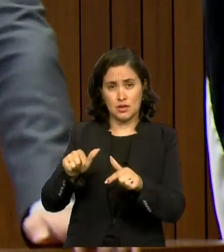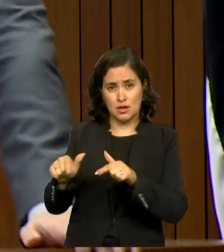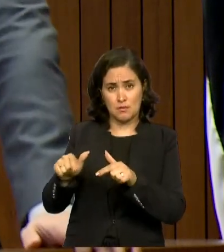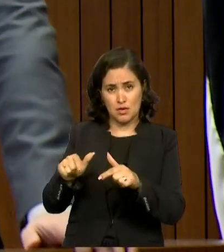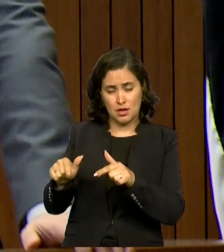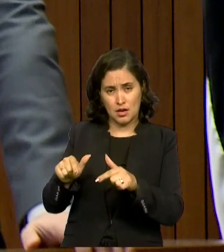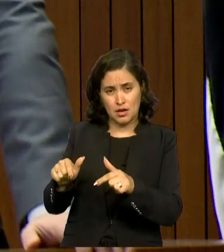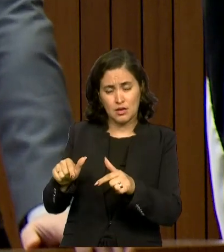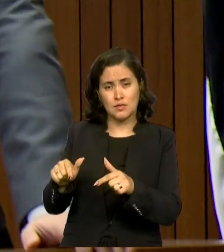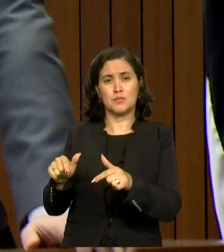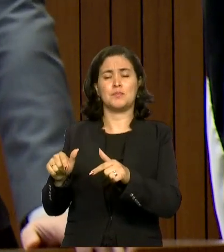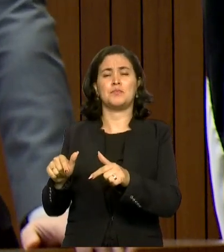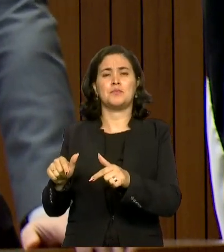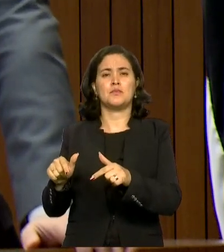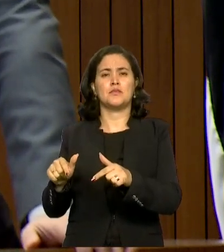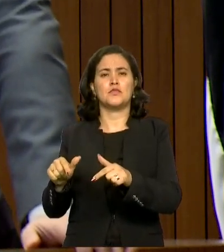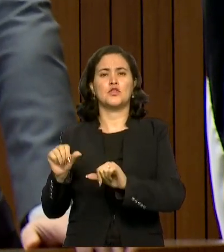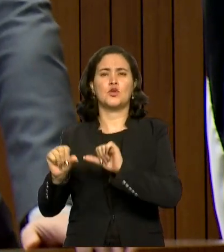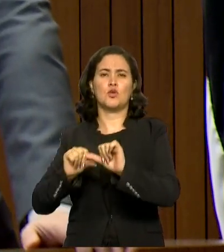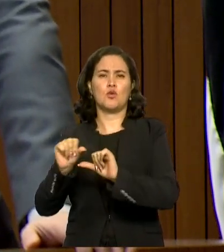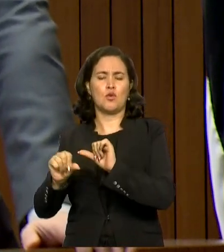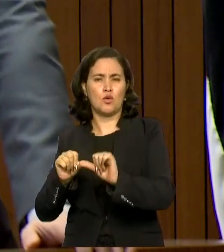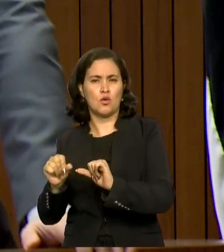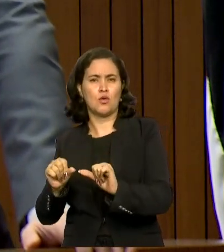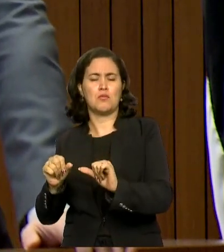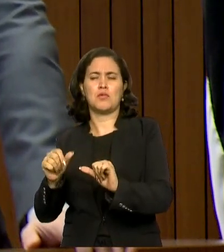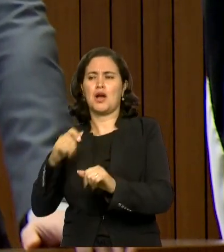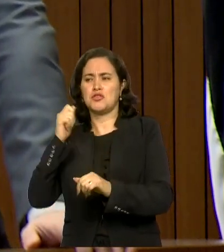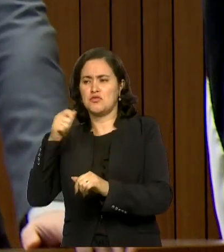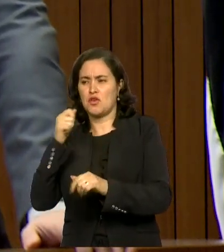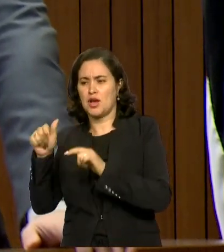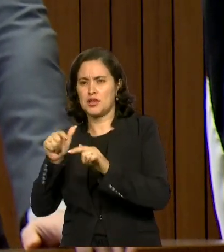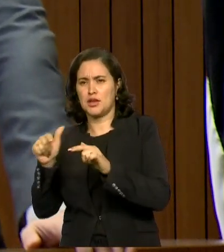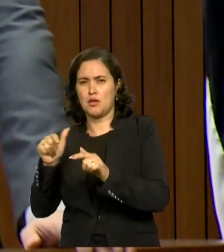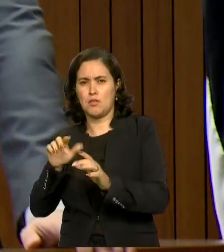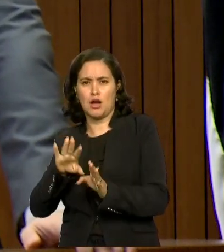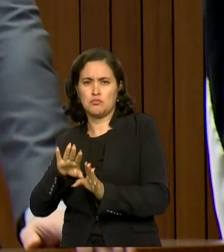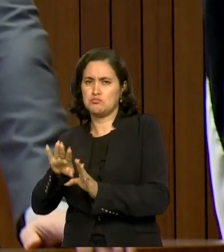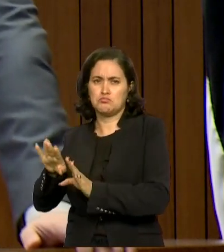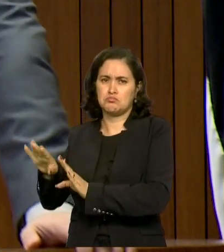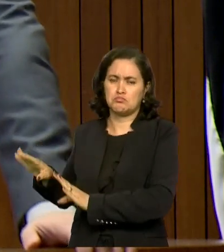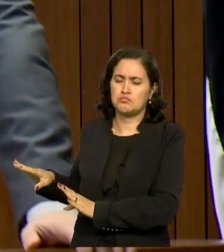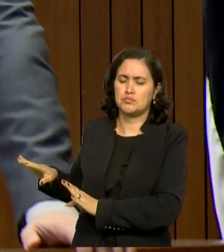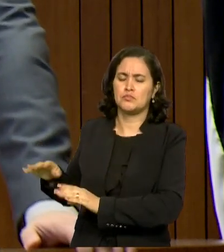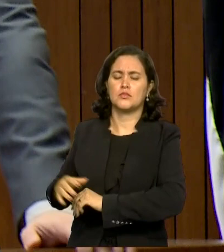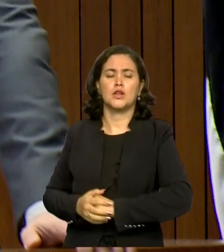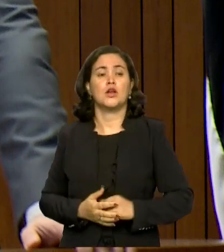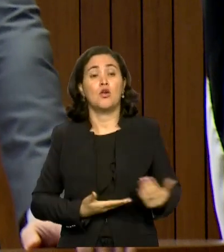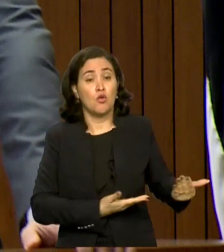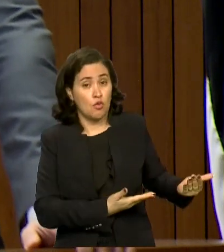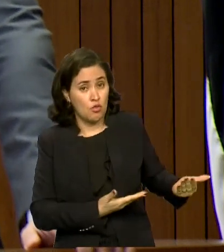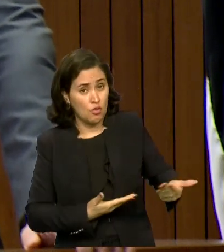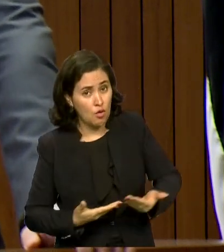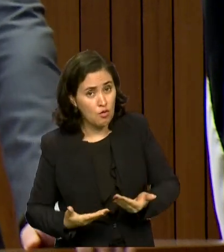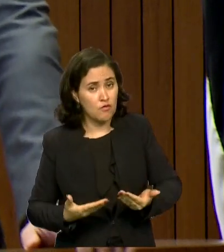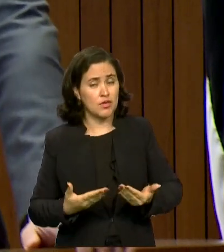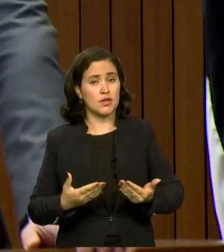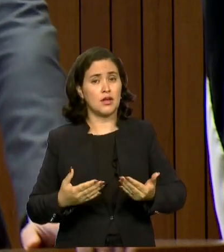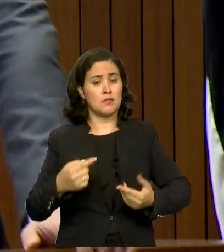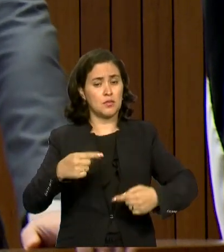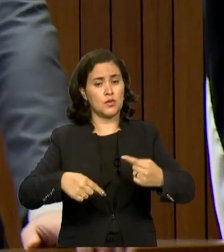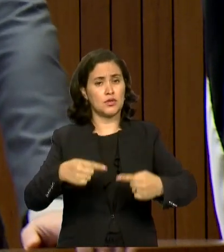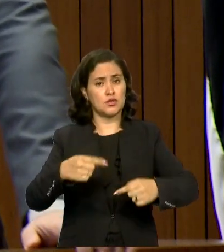encerrado. Quando recebi, mais uma vez, um convite, que eu não considerava um convite, considerava uma convocação, para